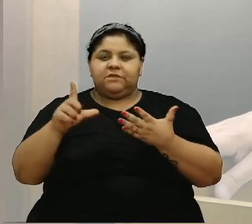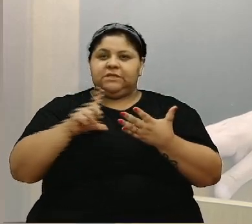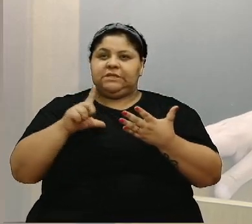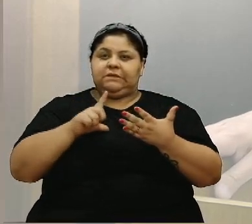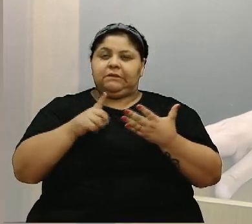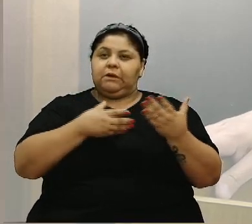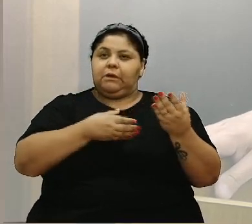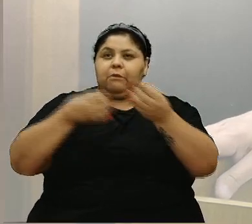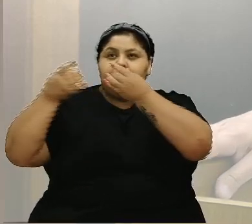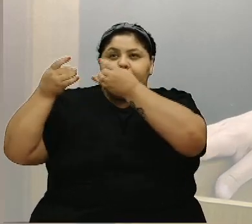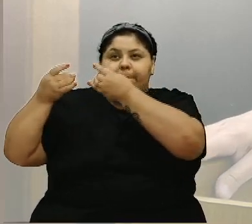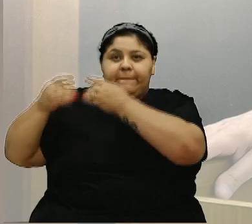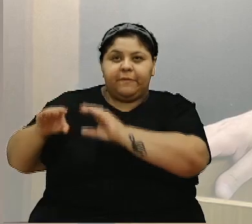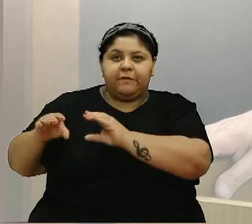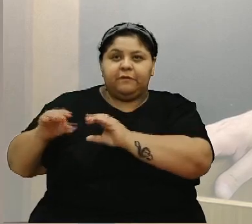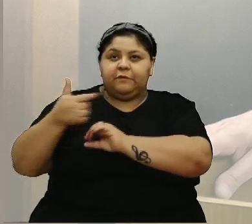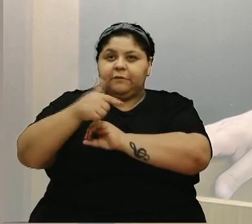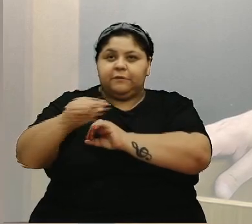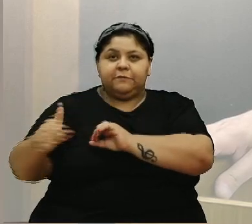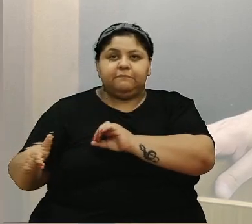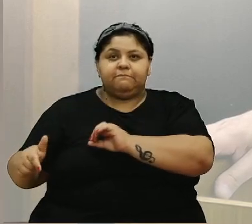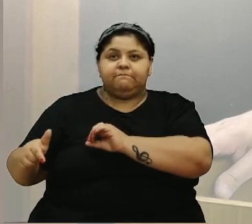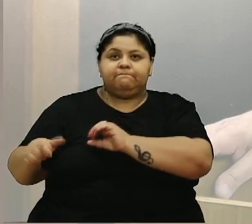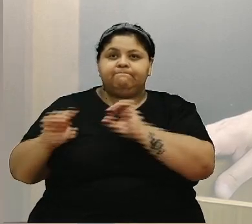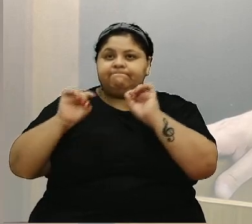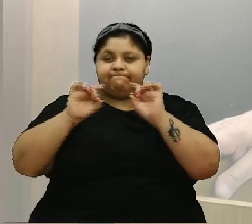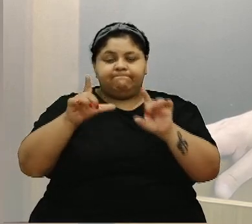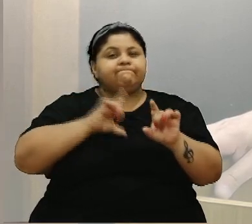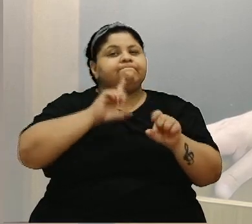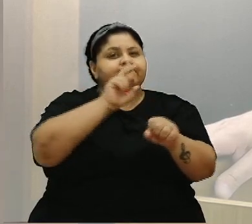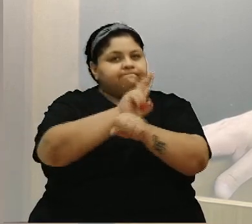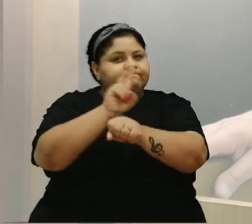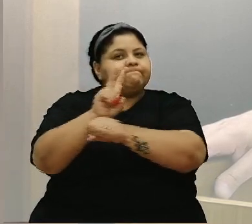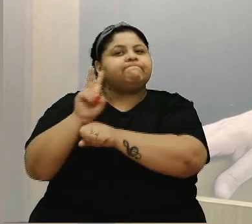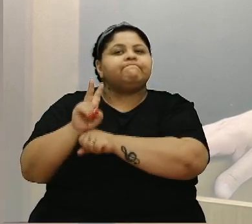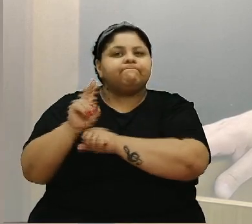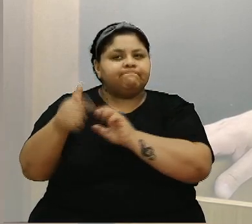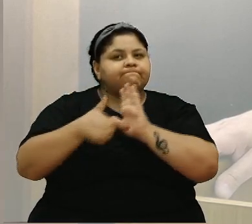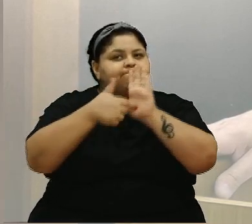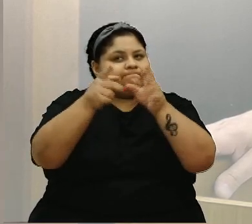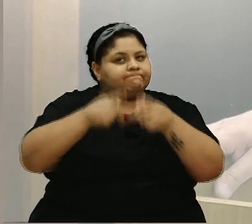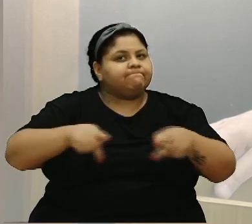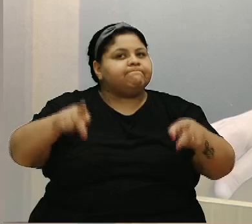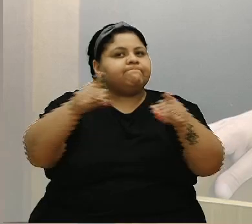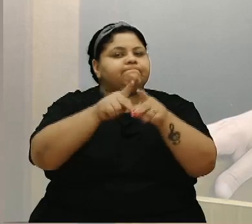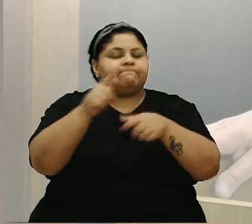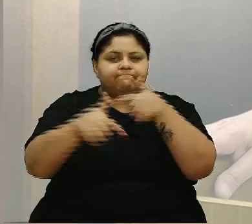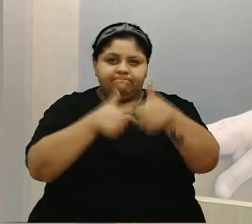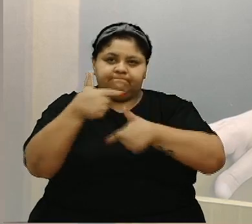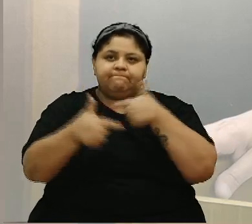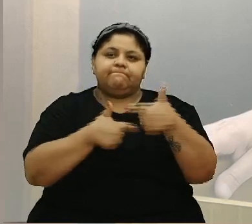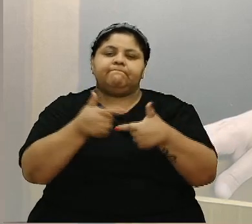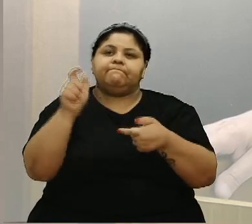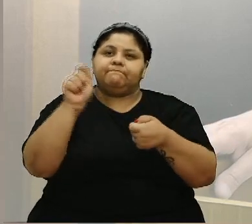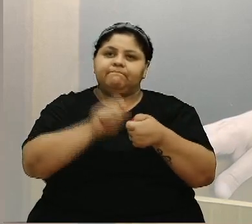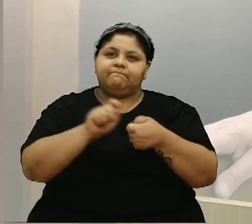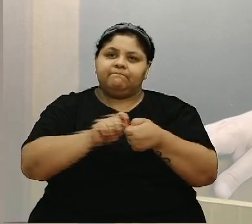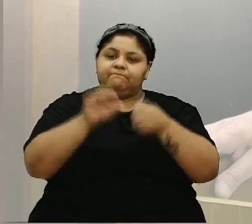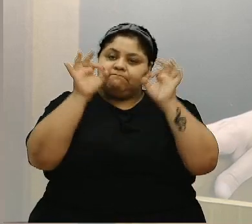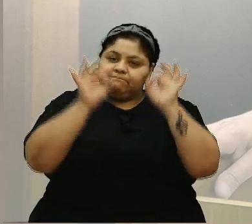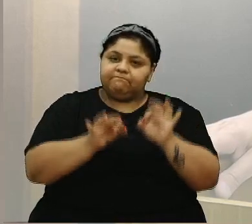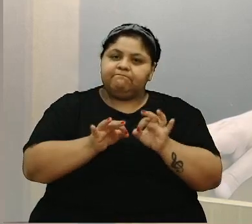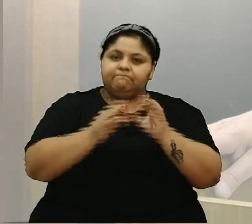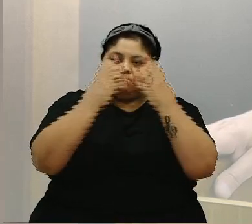muitos o descrédito. E é isso aí que a gente tem que cuidar, isso aí que a gente tem que mostrar para a população, que o trabalho é feito de forma